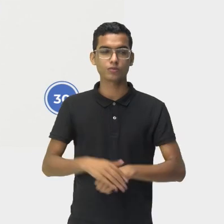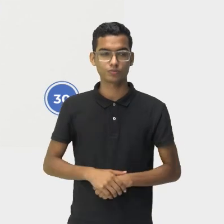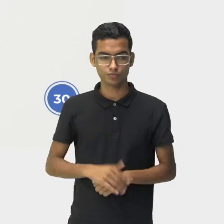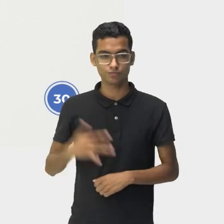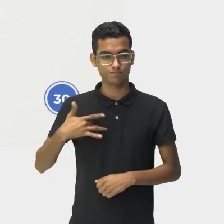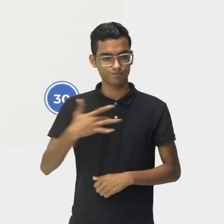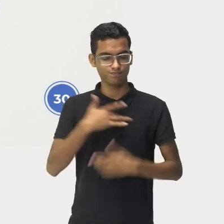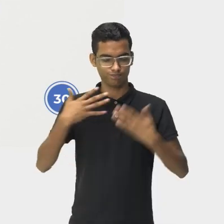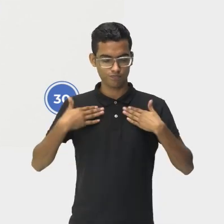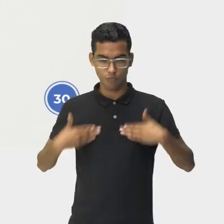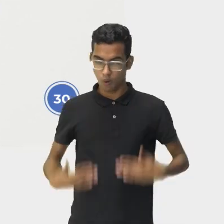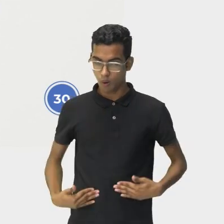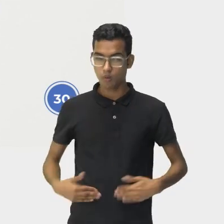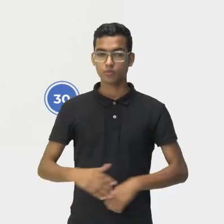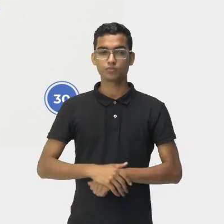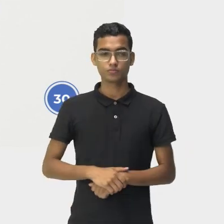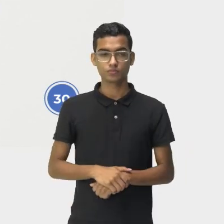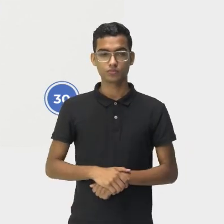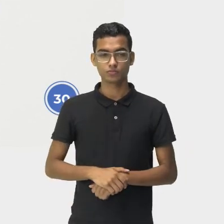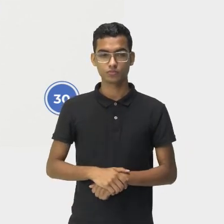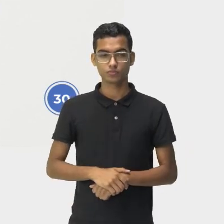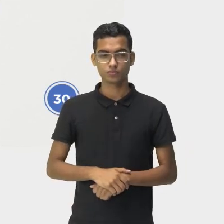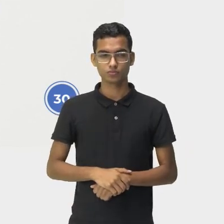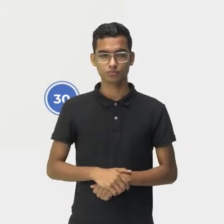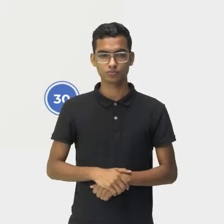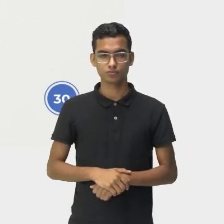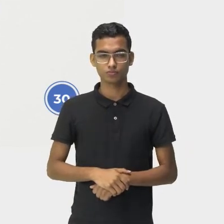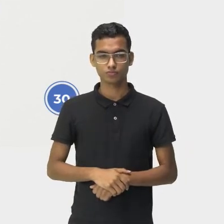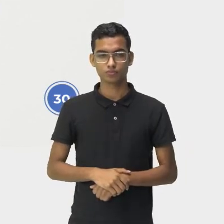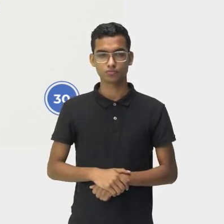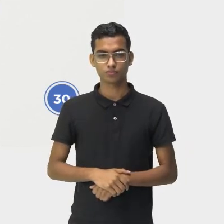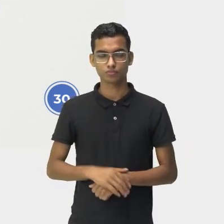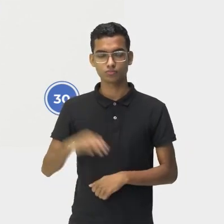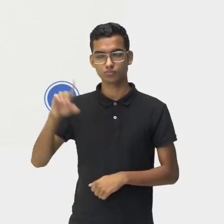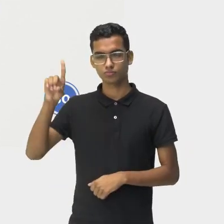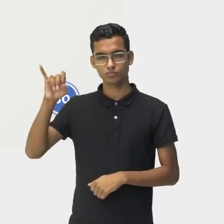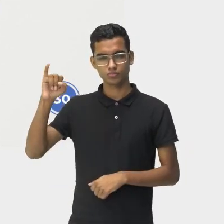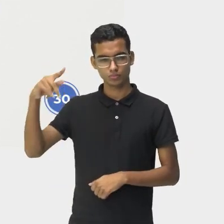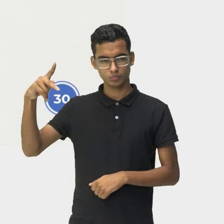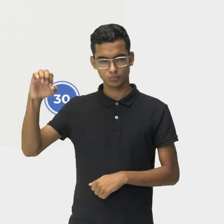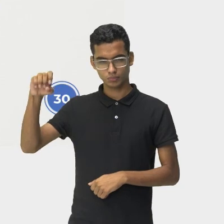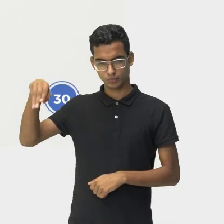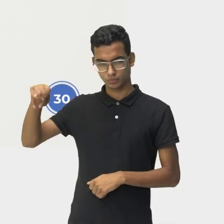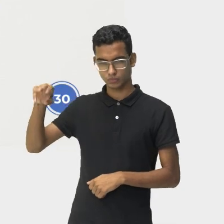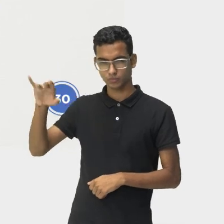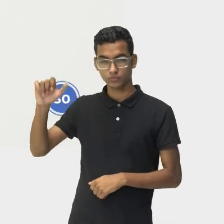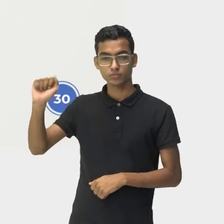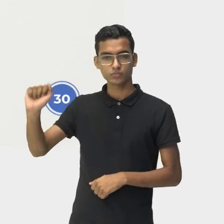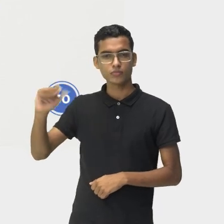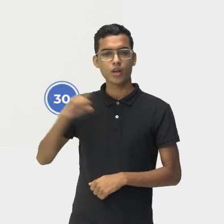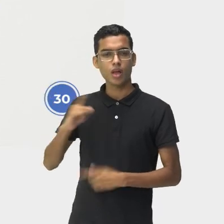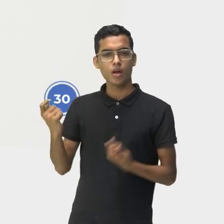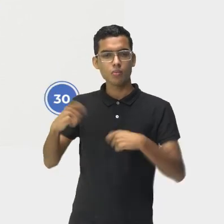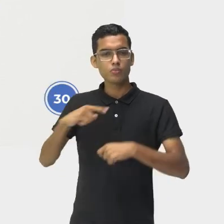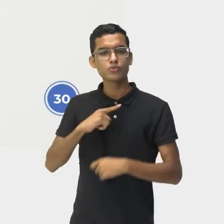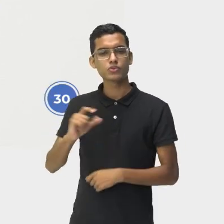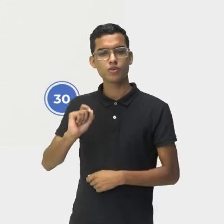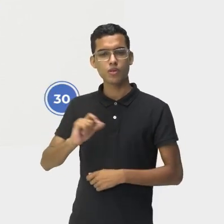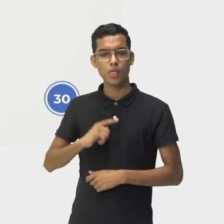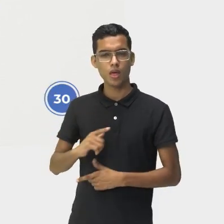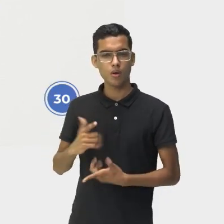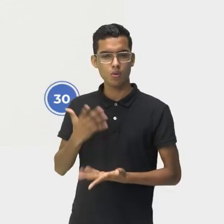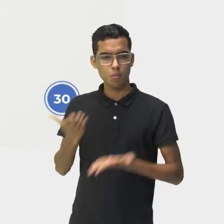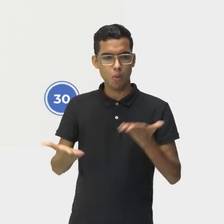inteiro. E aí nós temos como comentário o seguinte: a dislipidemia pode ser adquirida quando há aumento de peso por conta de uma